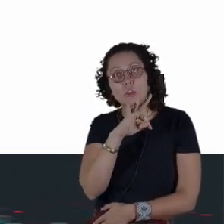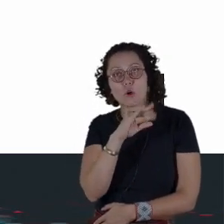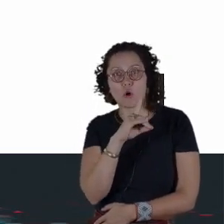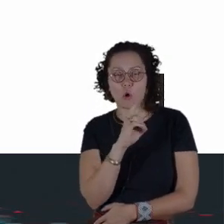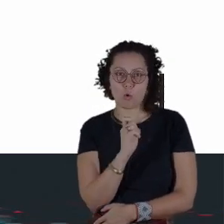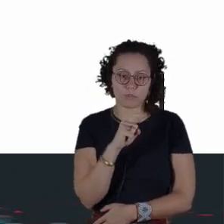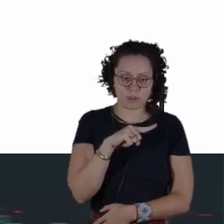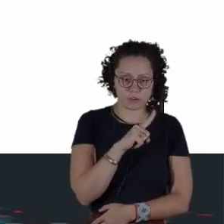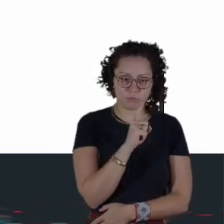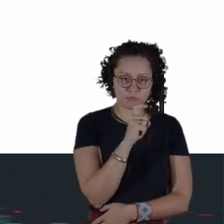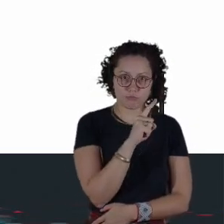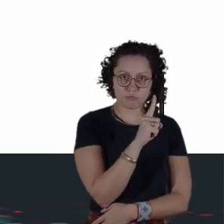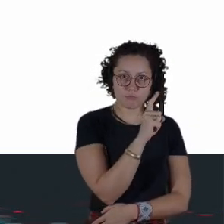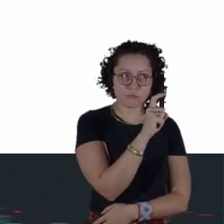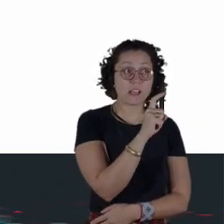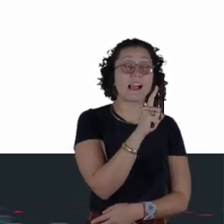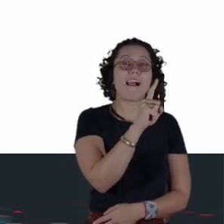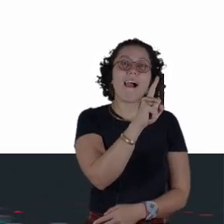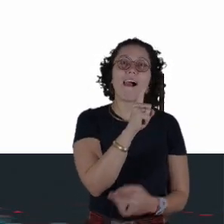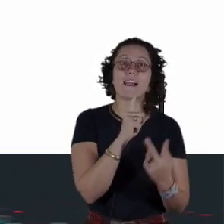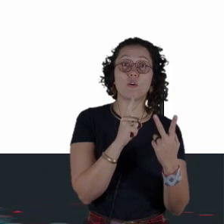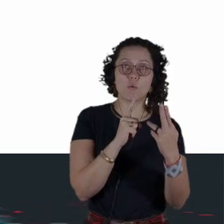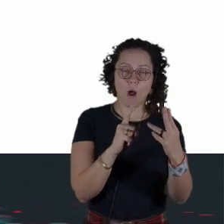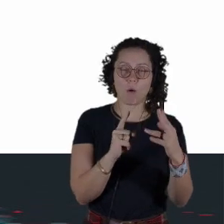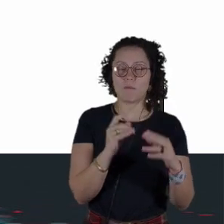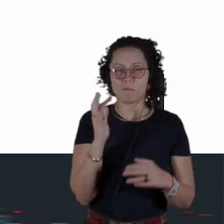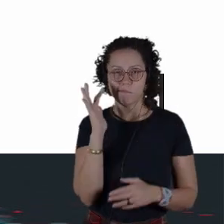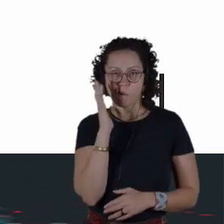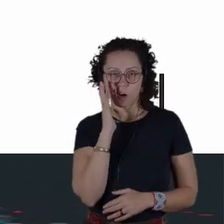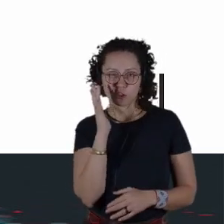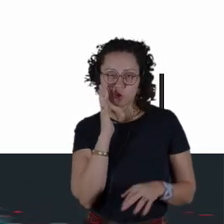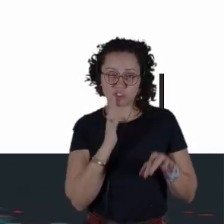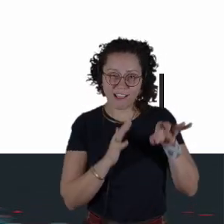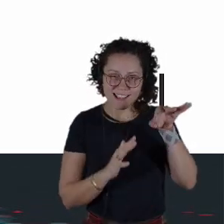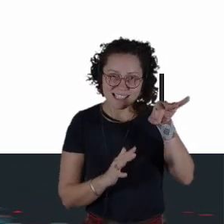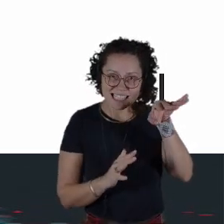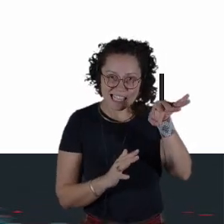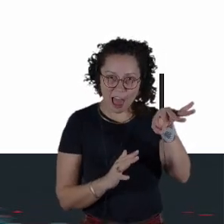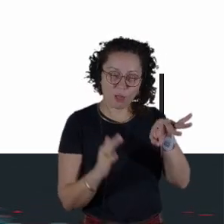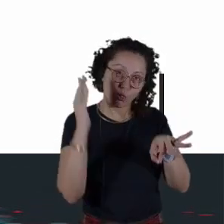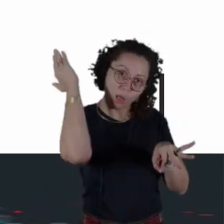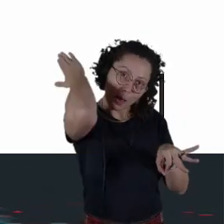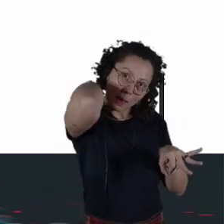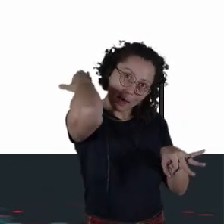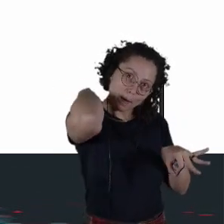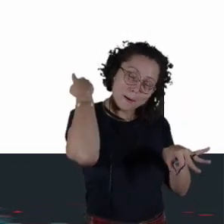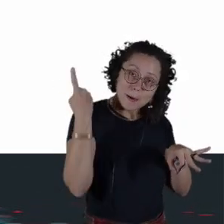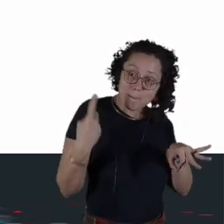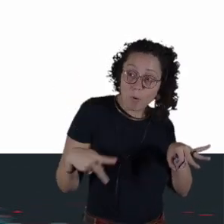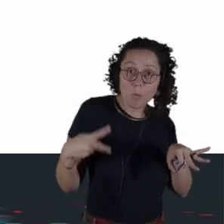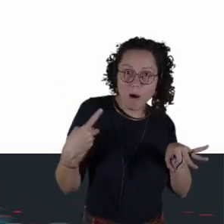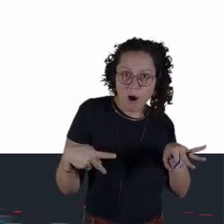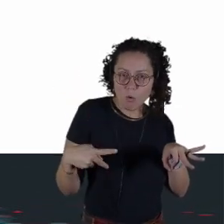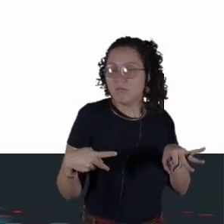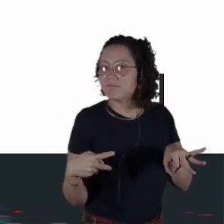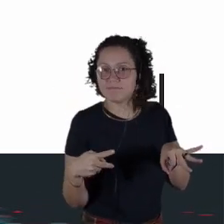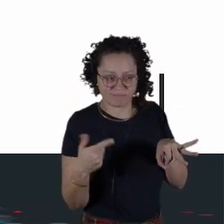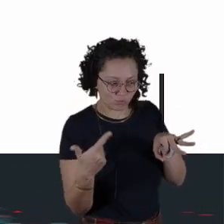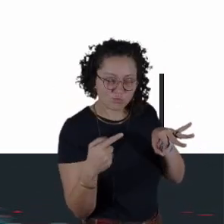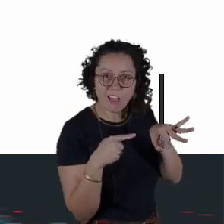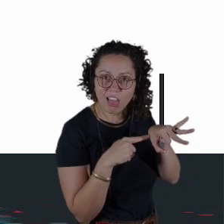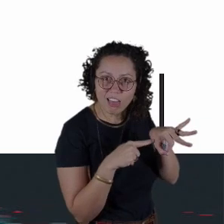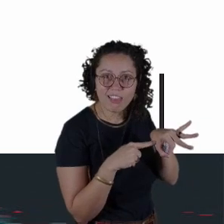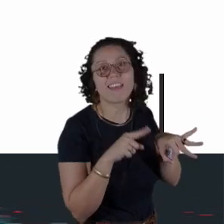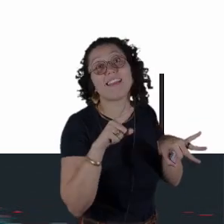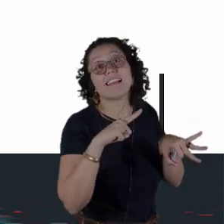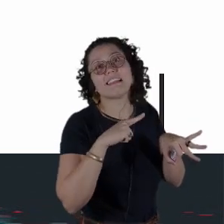seja pulmão da célula. É onde acontece a respiração da célula. Eu me desculpo